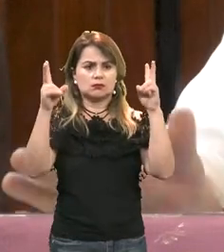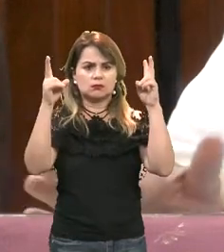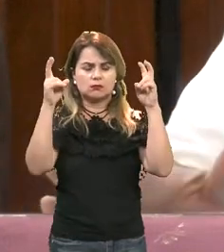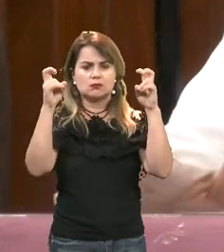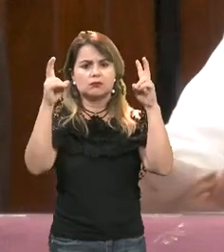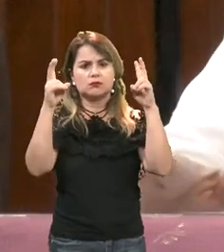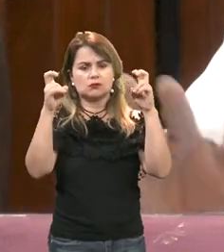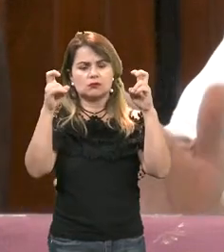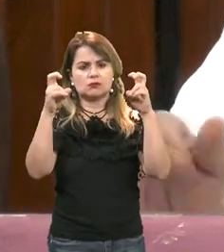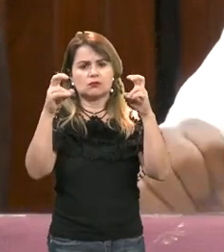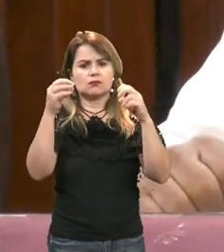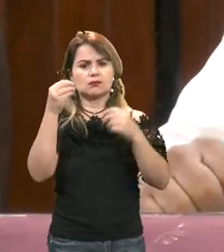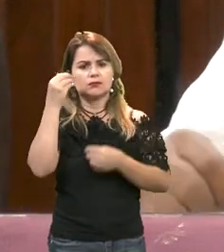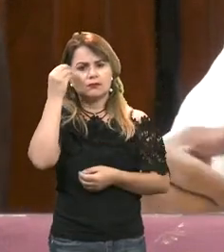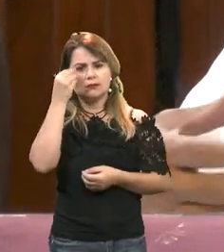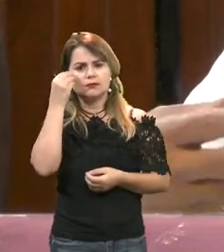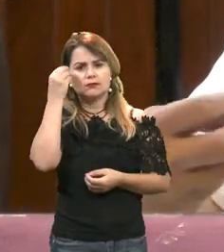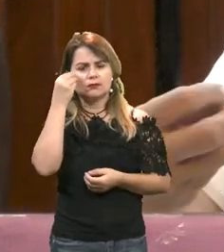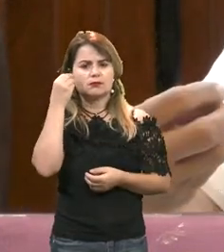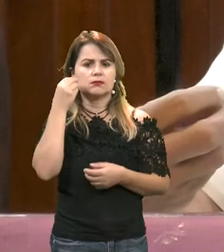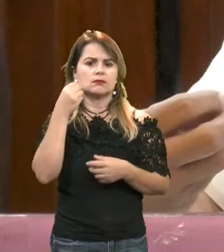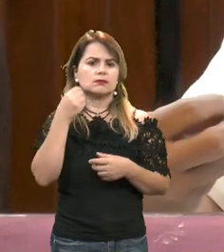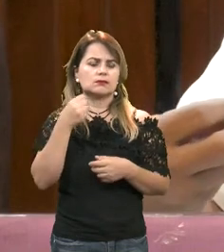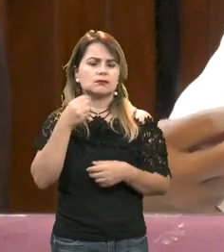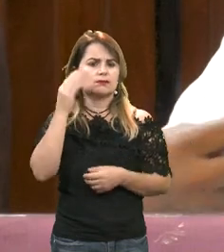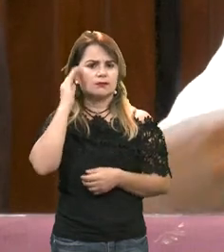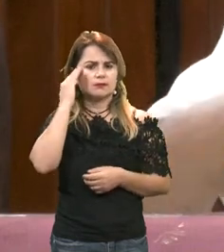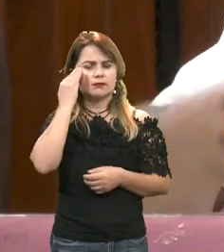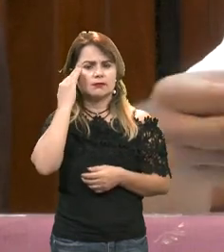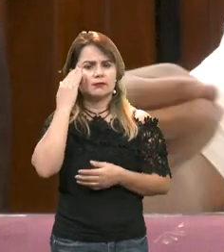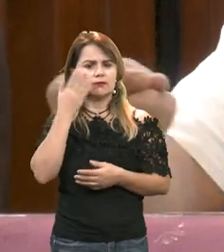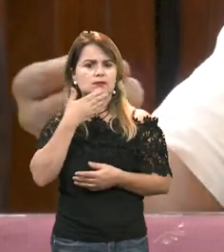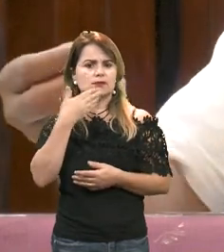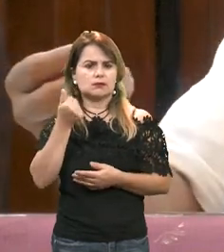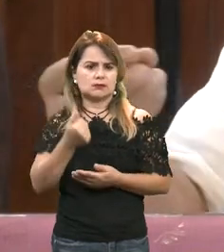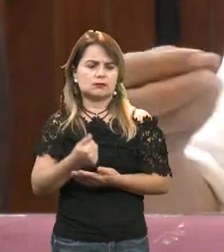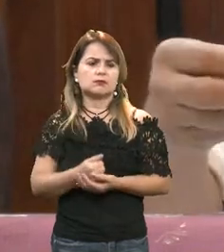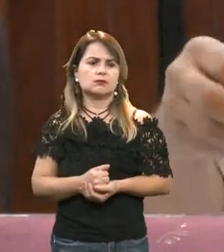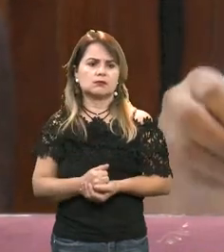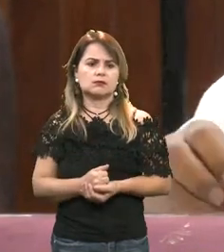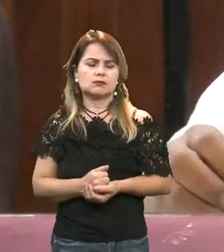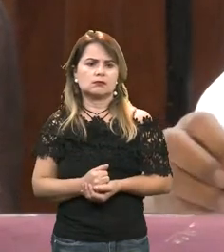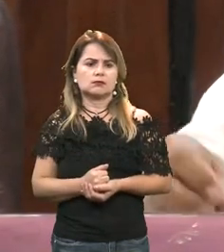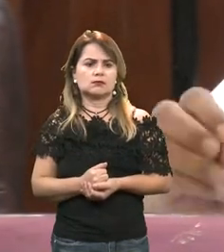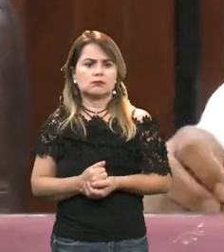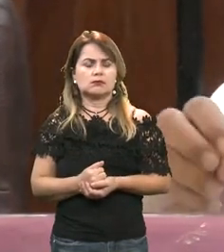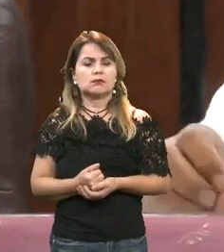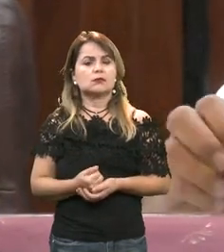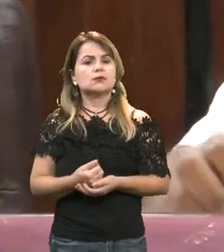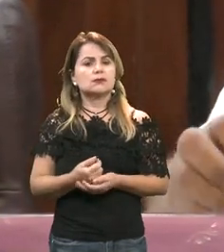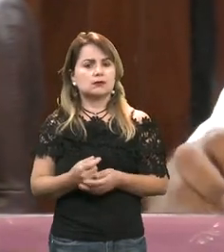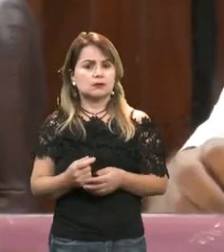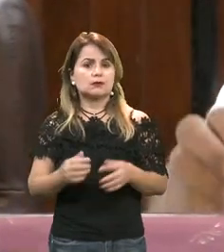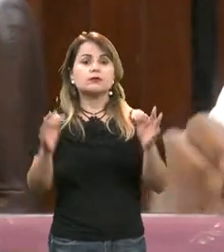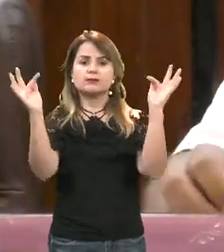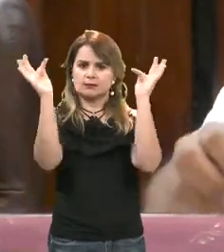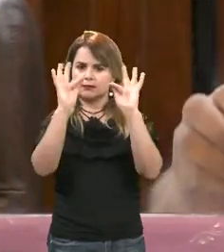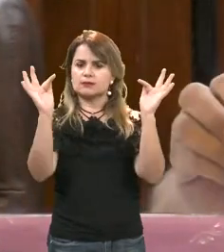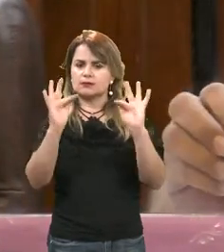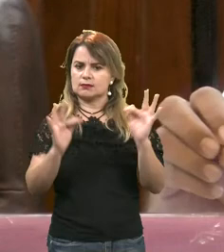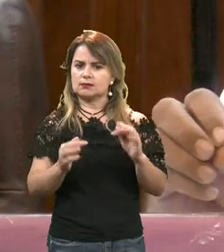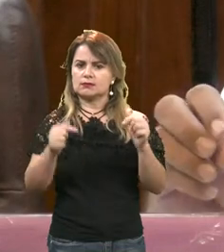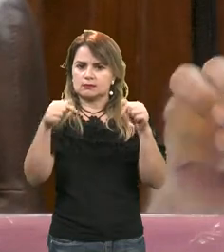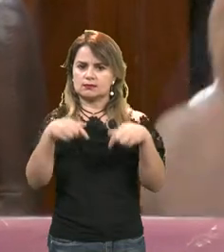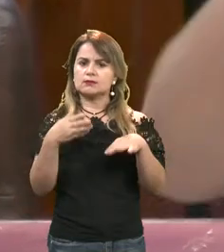que entender mais, tenho que ter mais compreensão, e eu fiquei muito feliz de estar participando